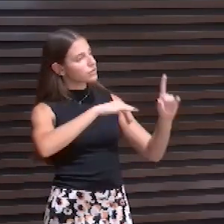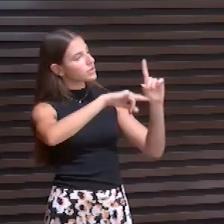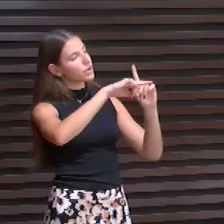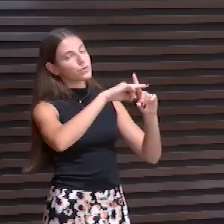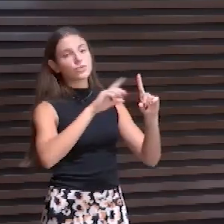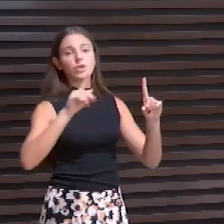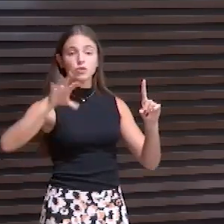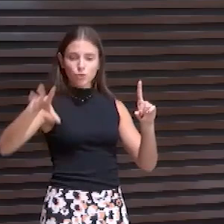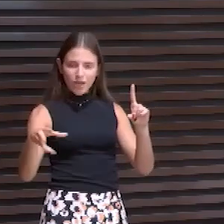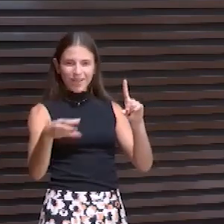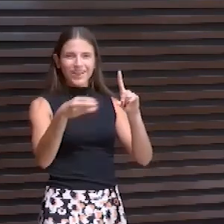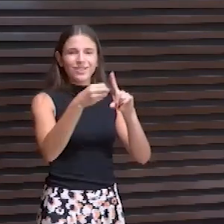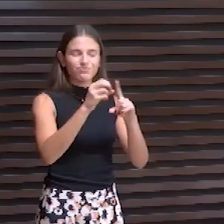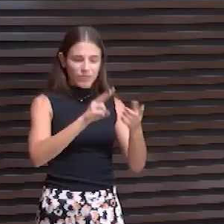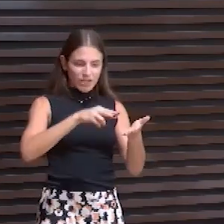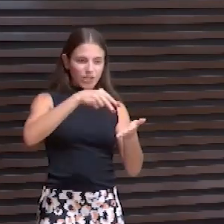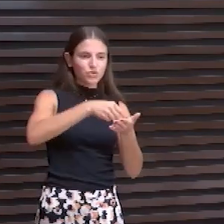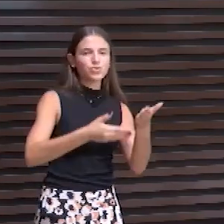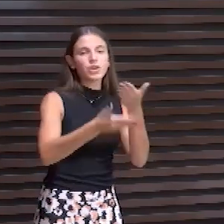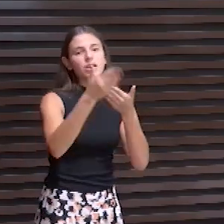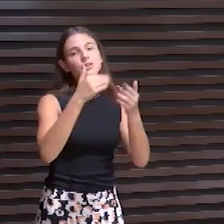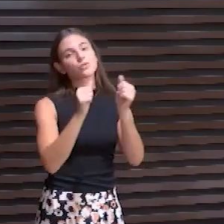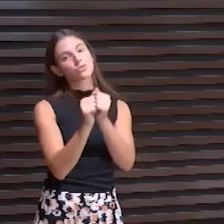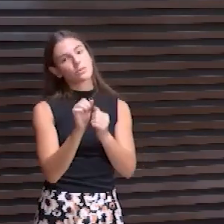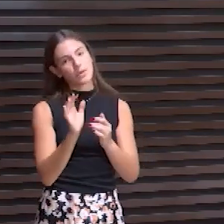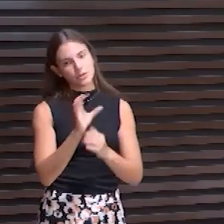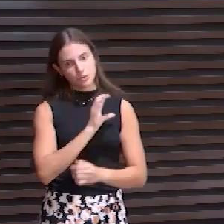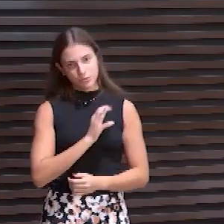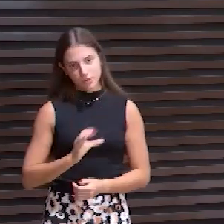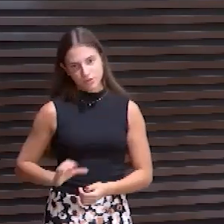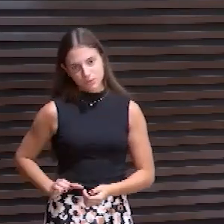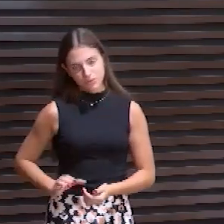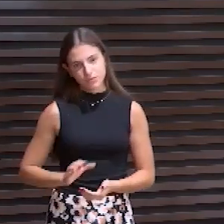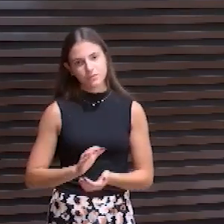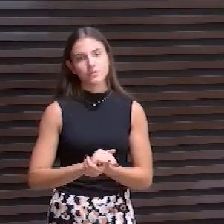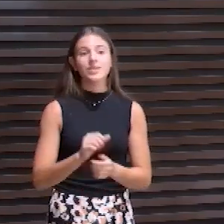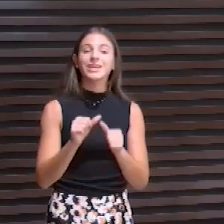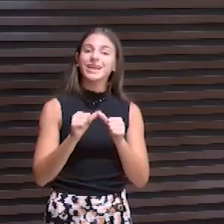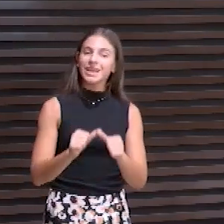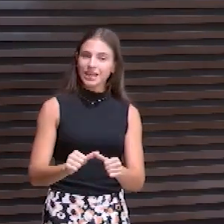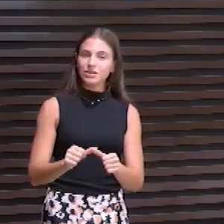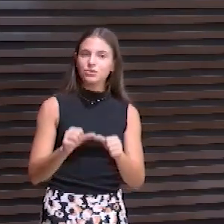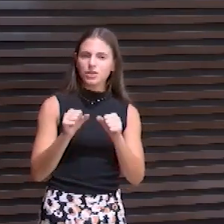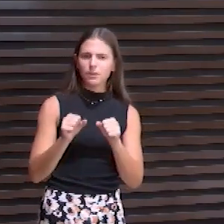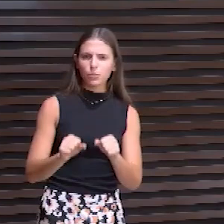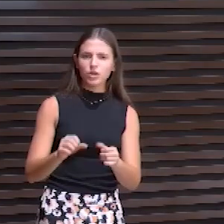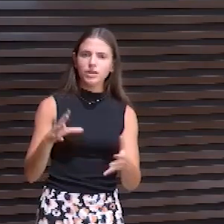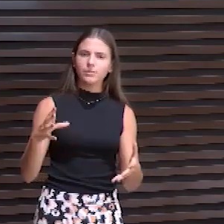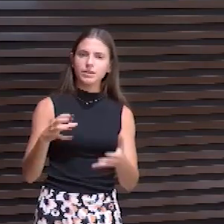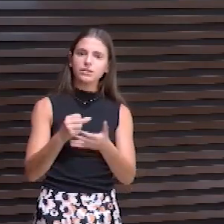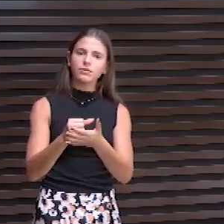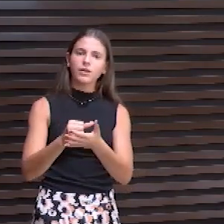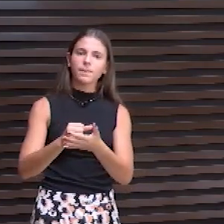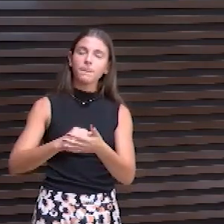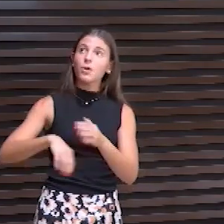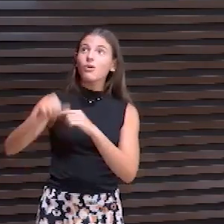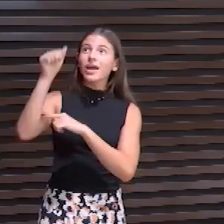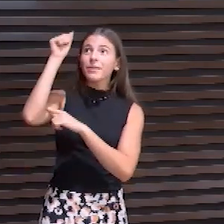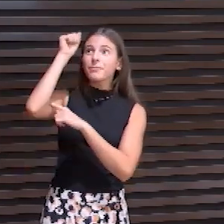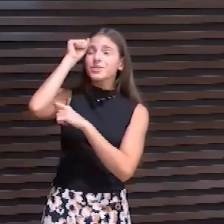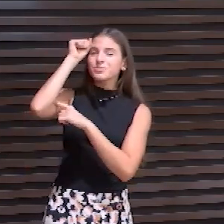ressurreição com Cristo, na ressurreição dele. É isso que salva. Um arrependimento genuíno que vem